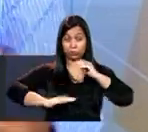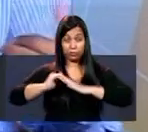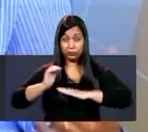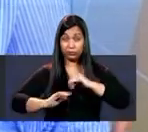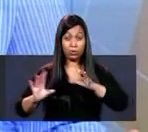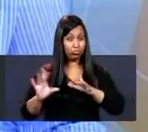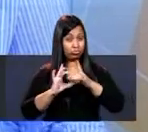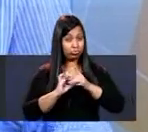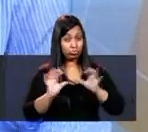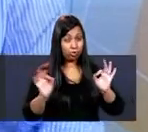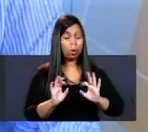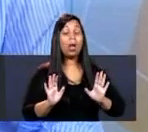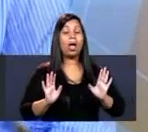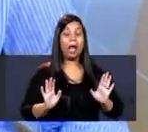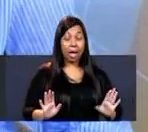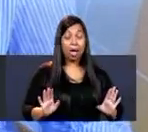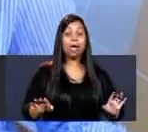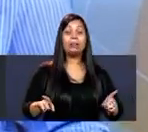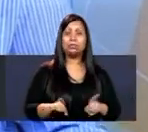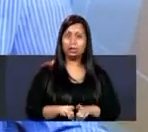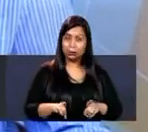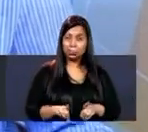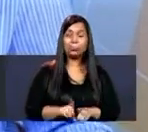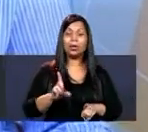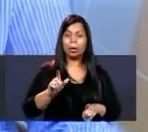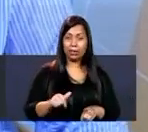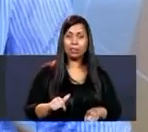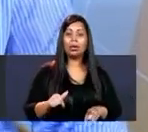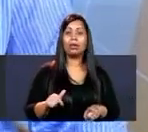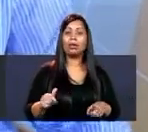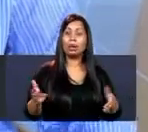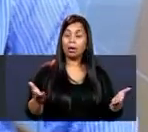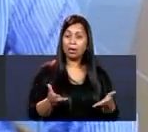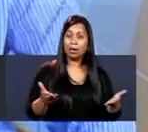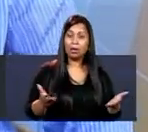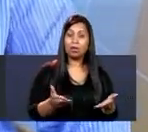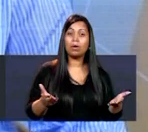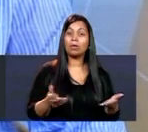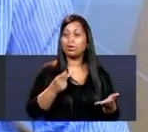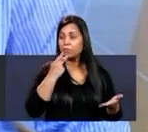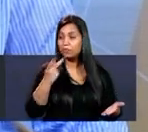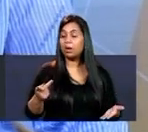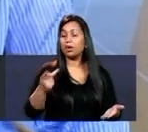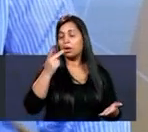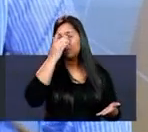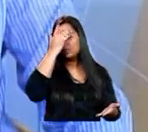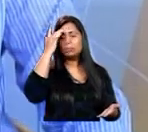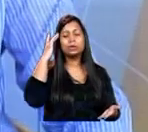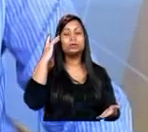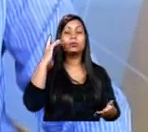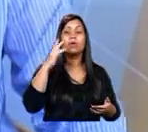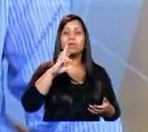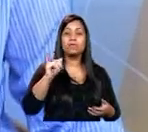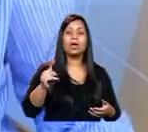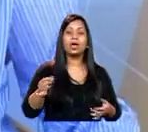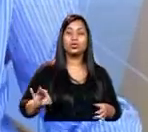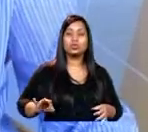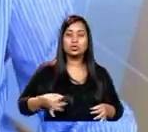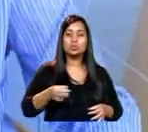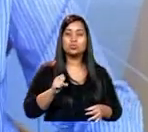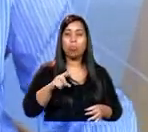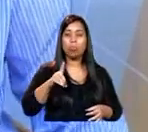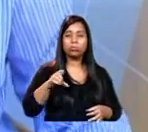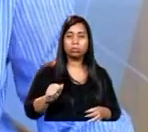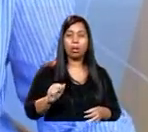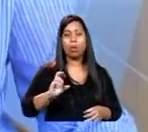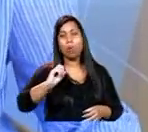profissional que não entrou lá no início, também é comunicado, ó, agora apresenta a necessidade, o paciente evoluiu para uma sonda,